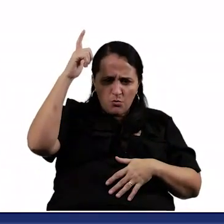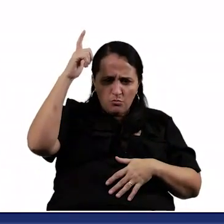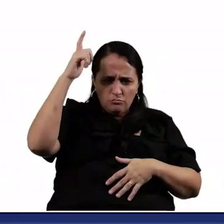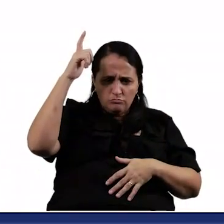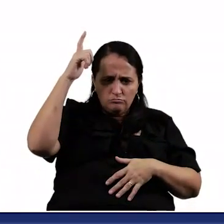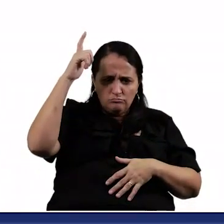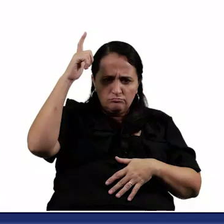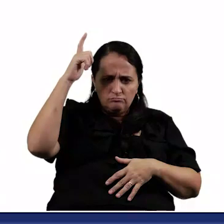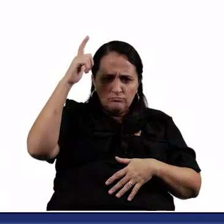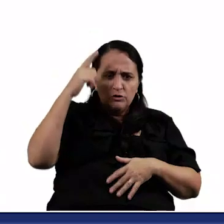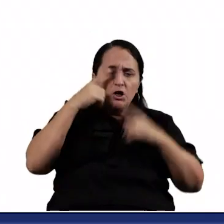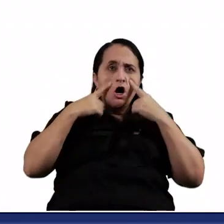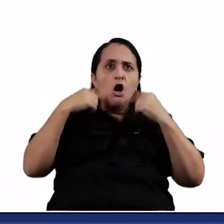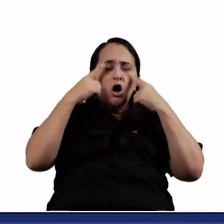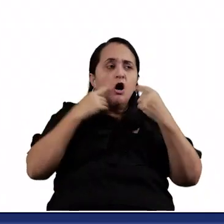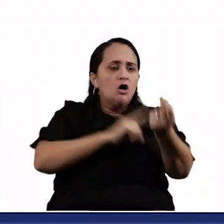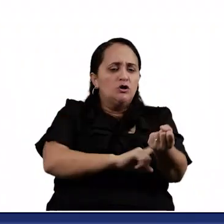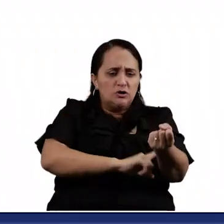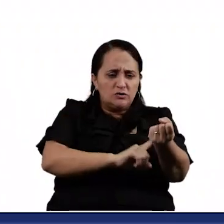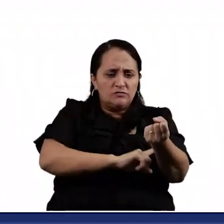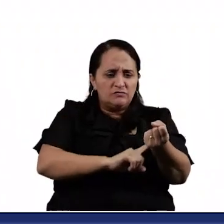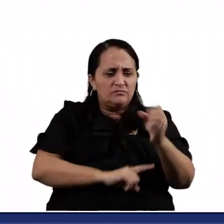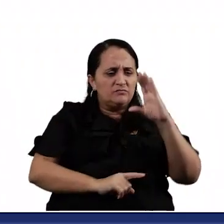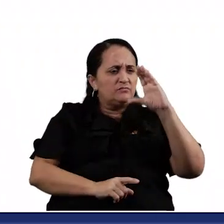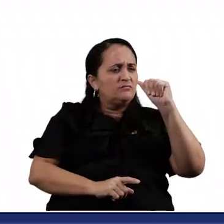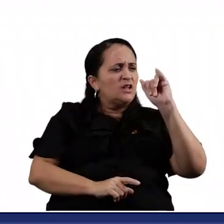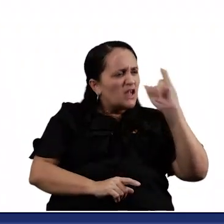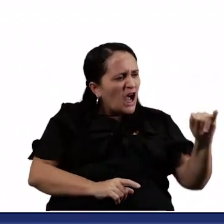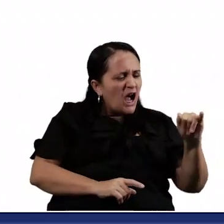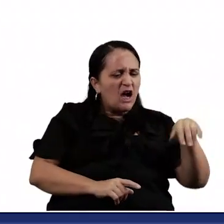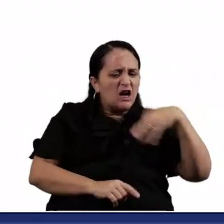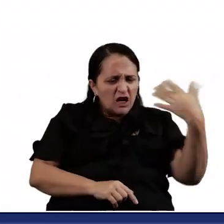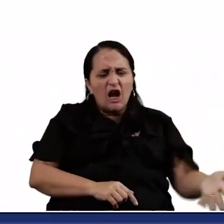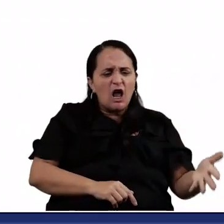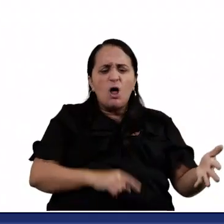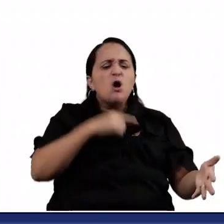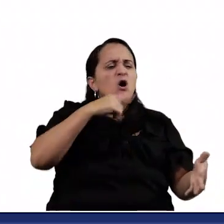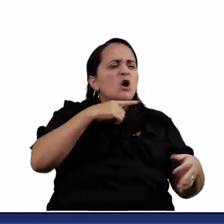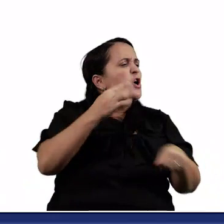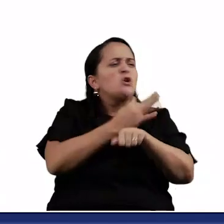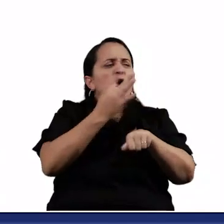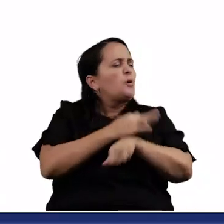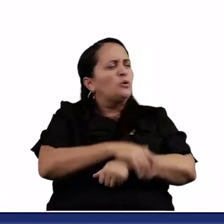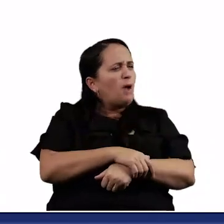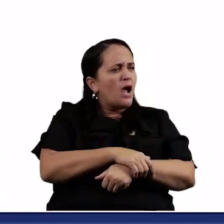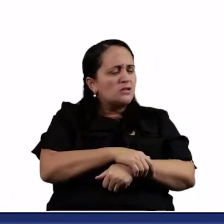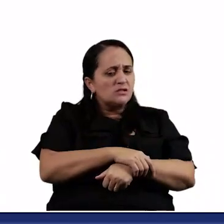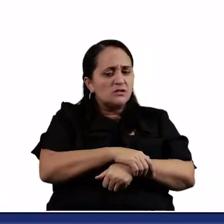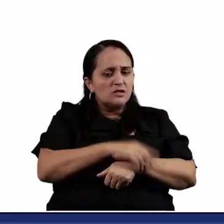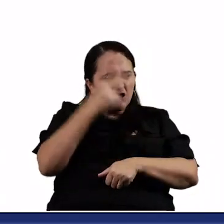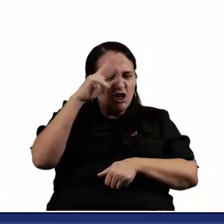já estava em Pânico cai e disse cai mas cai logo que eu não aguento mais essa história